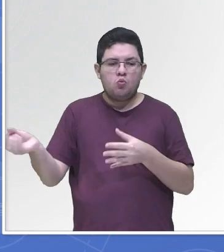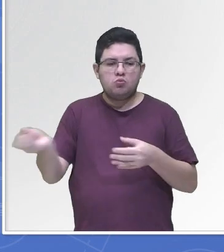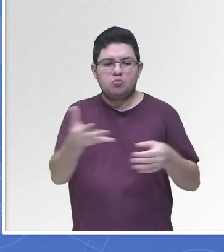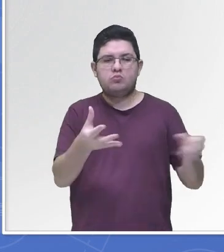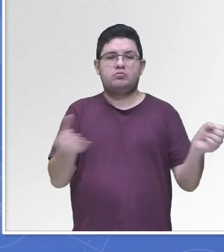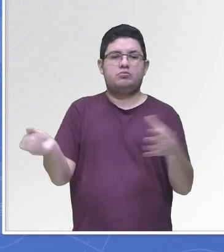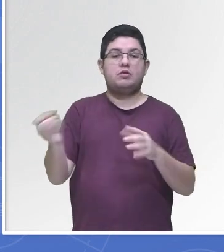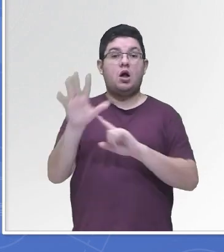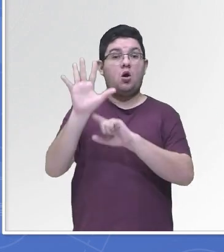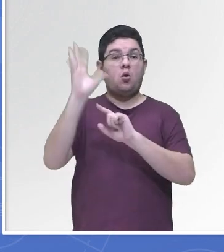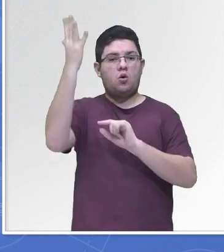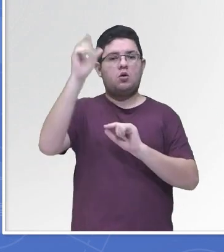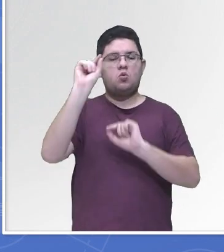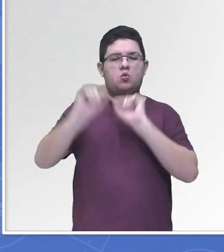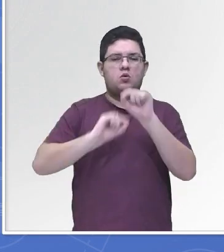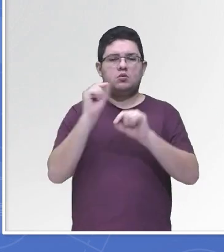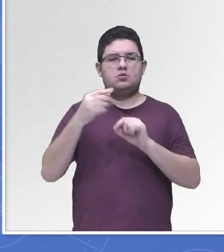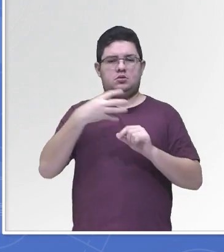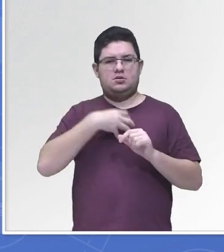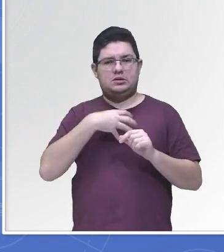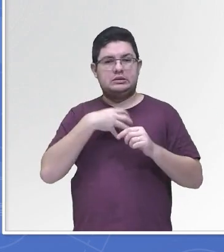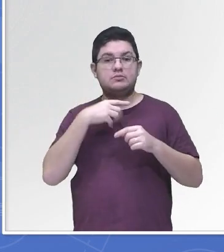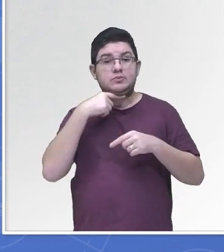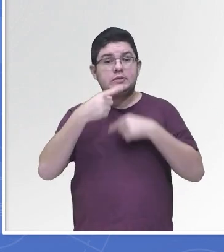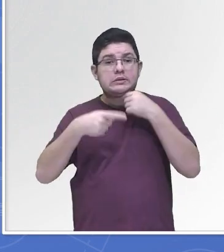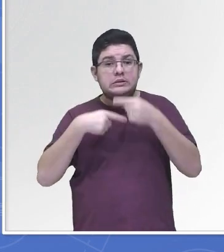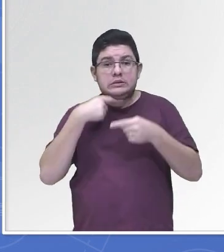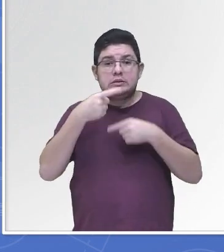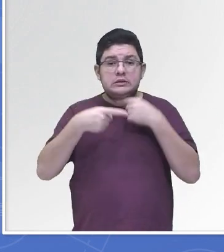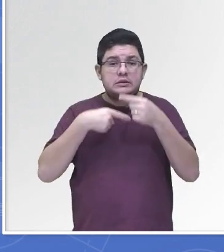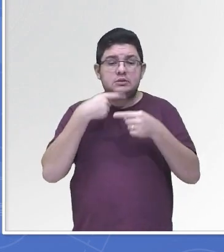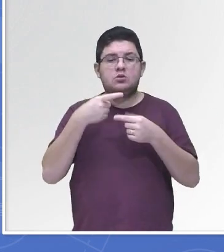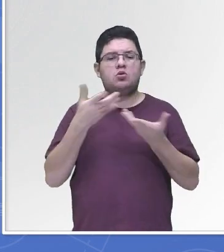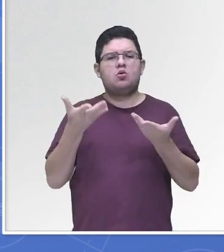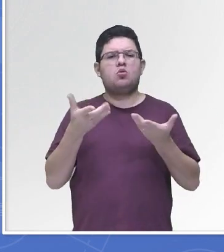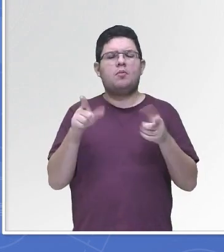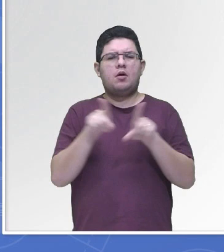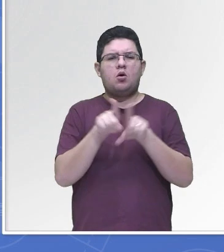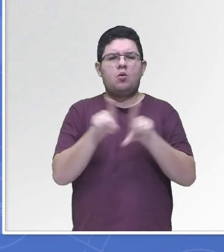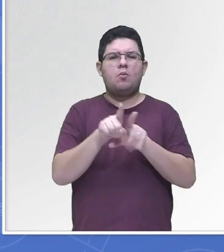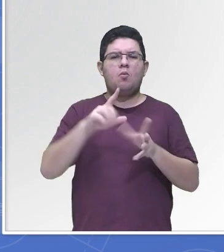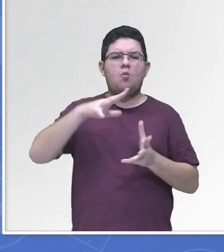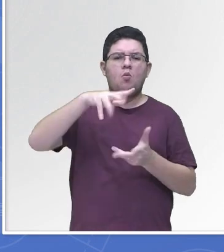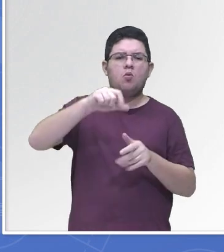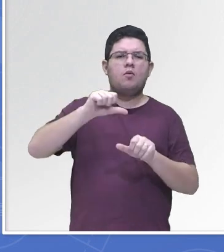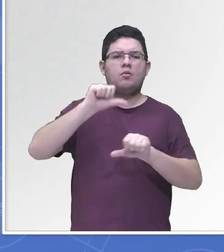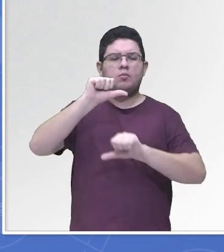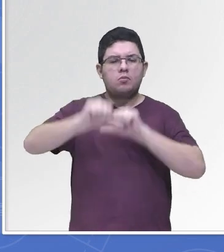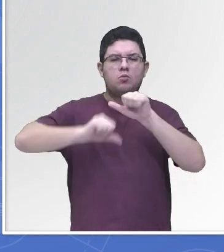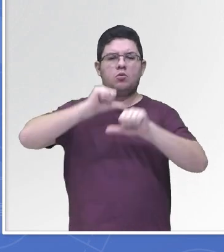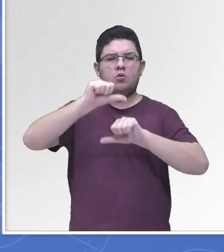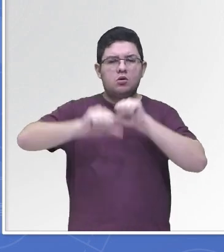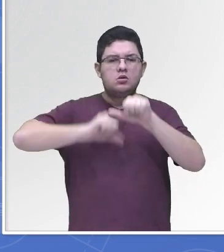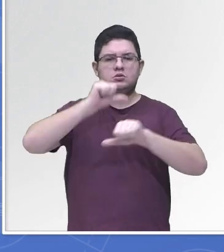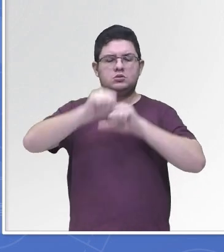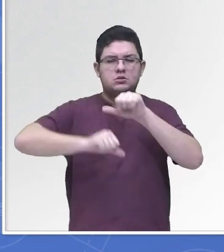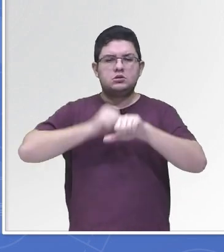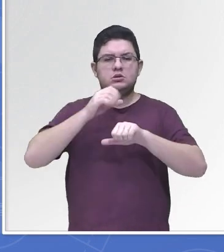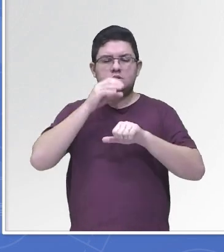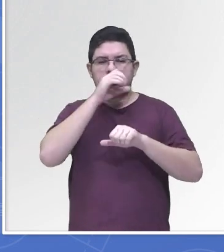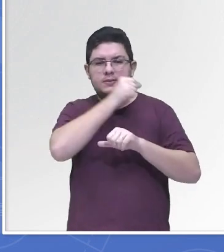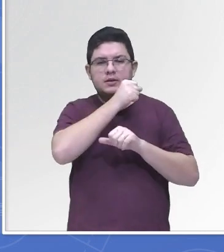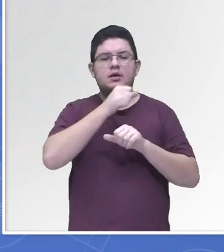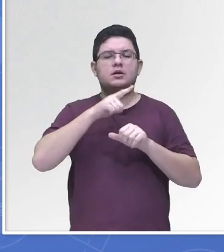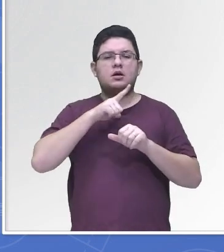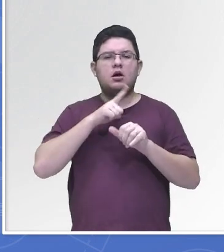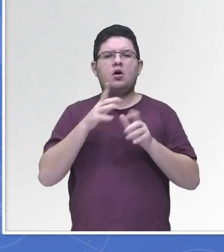nos mudando radicalmente, aceleradamente, que vai nos trazendo um pouco essas confusões, e aí nós